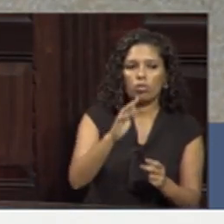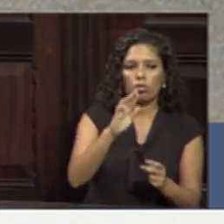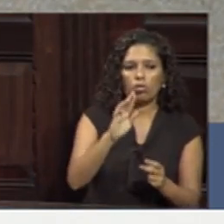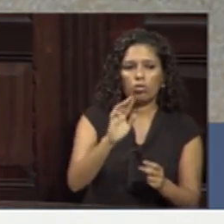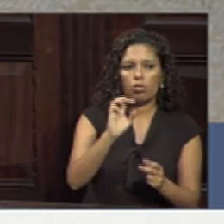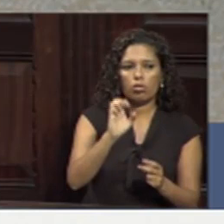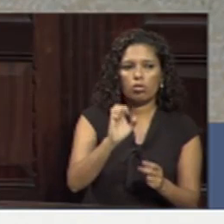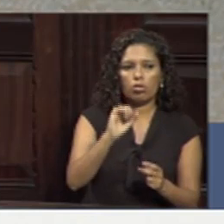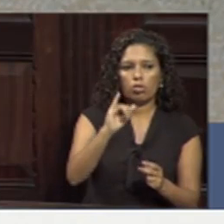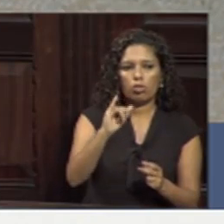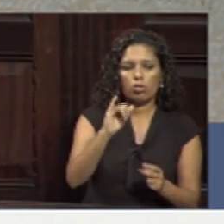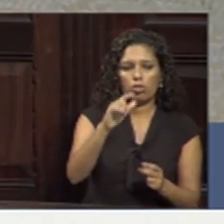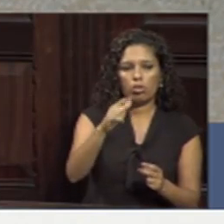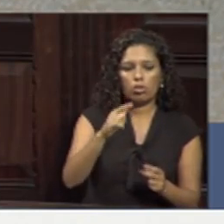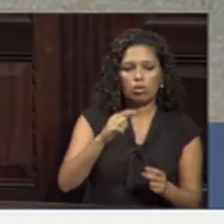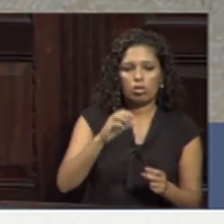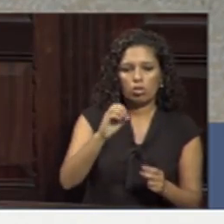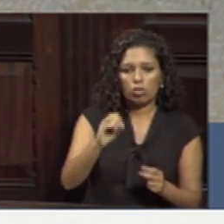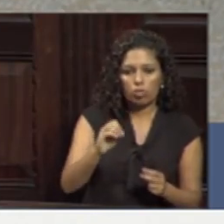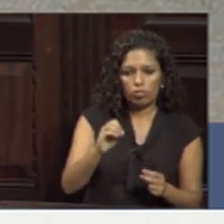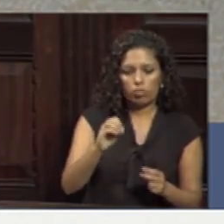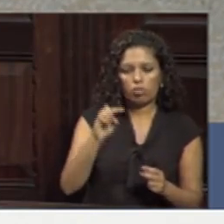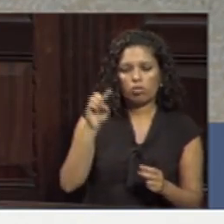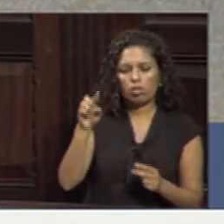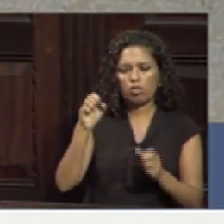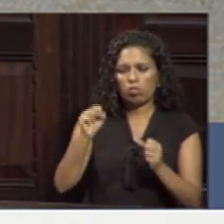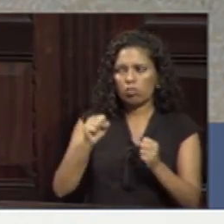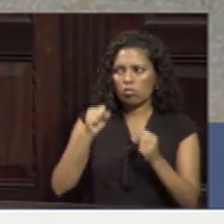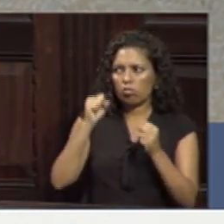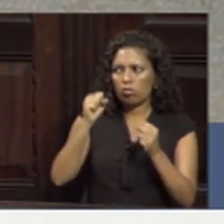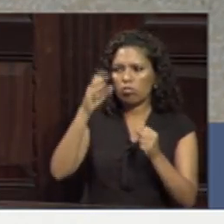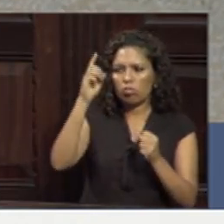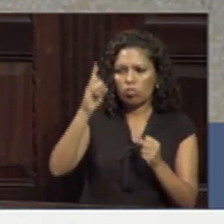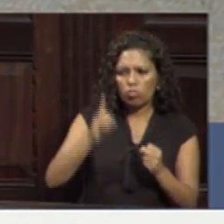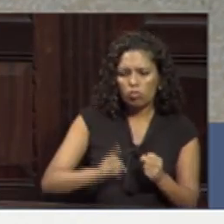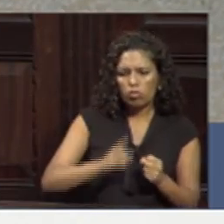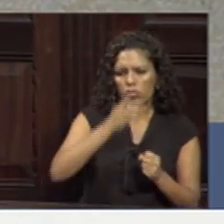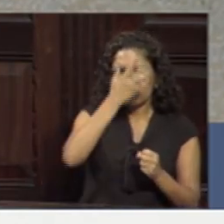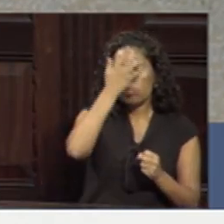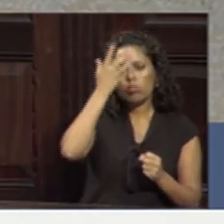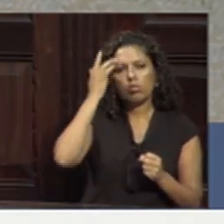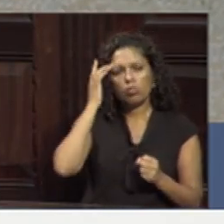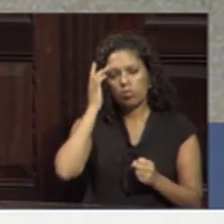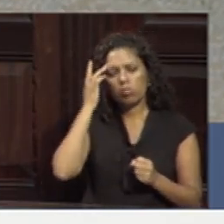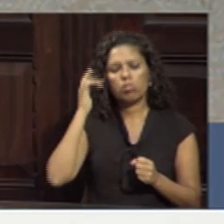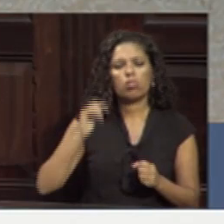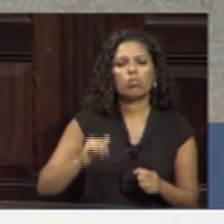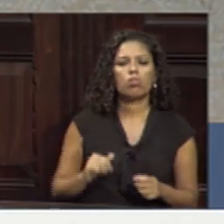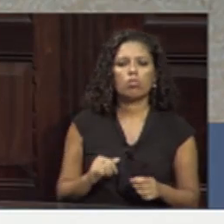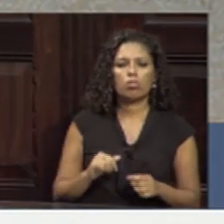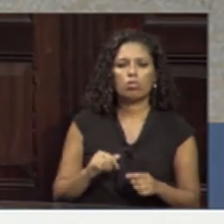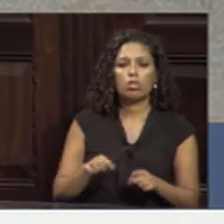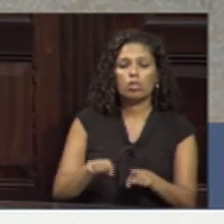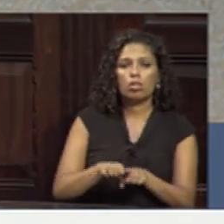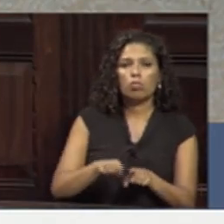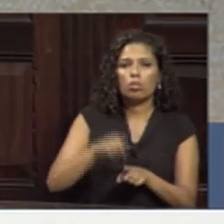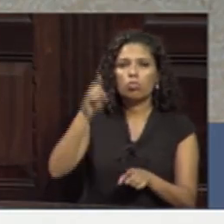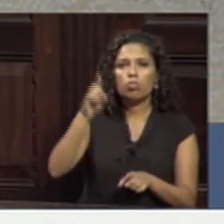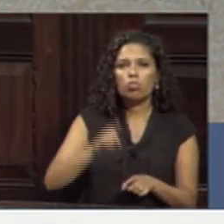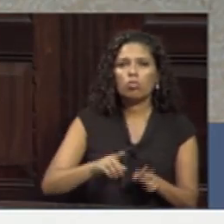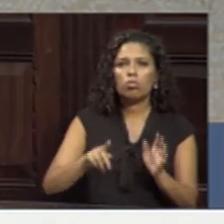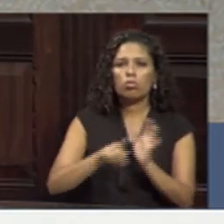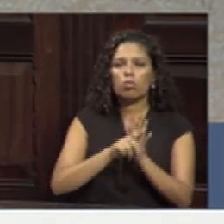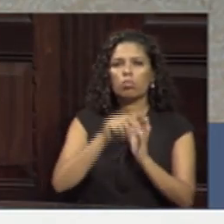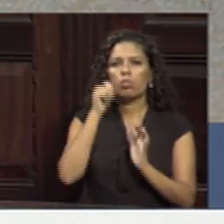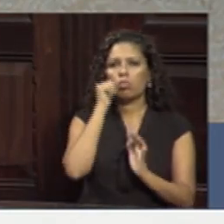continuada pelos direitos humanos e pelos direitos também da mulher.